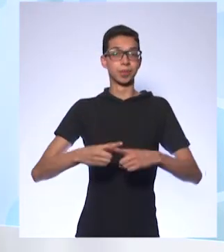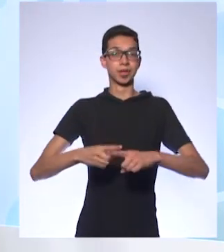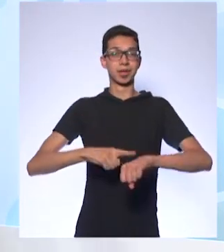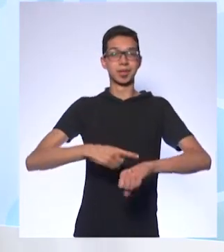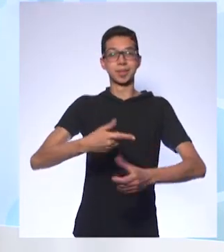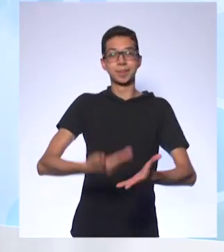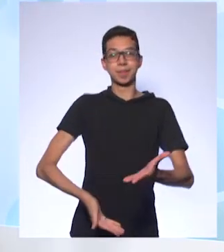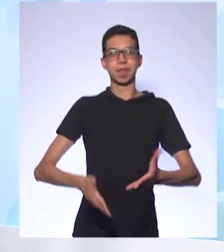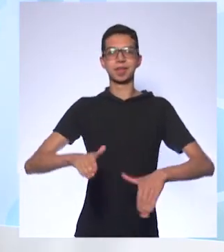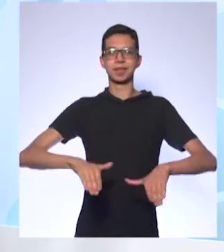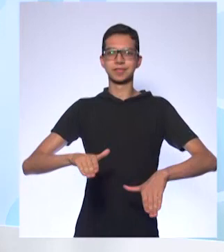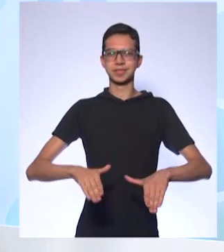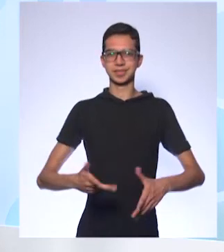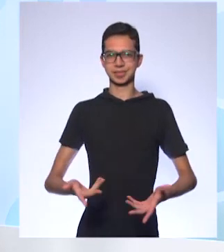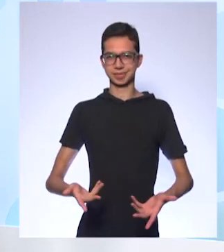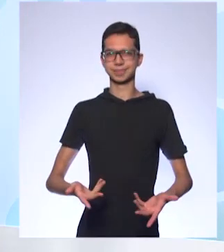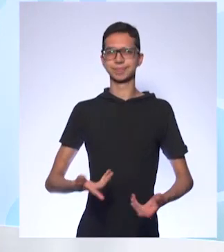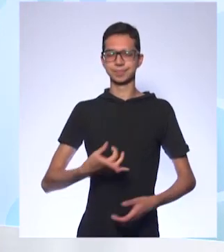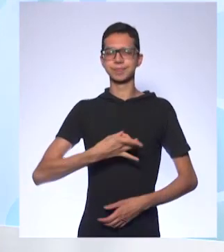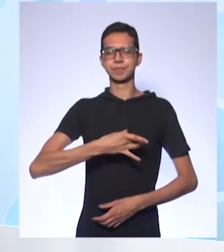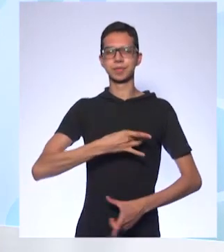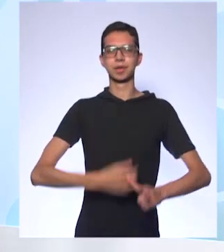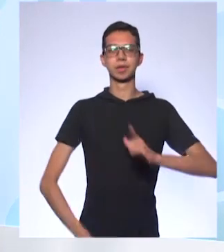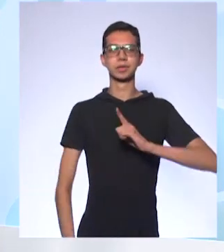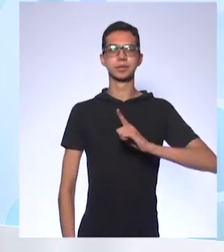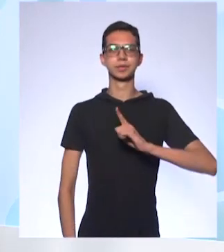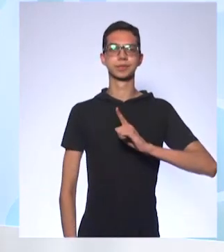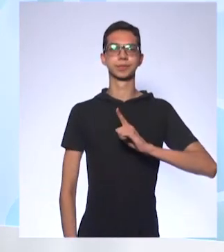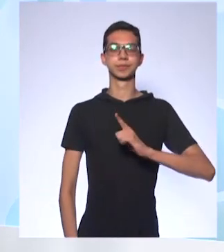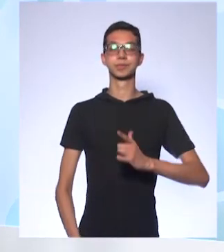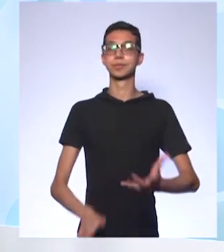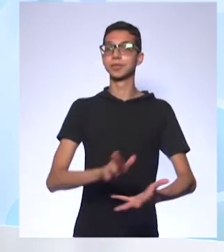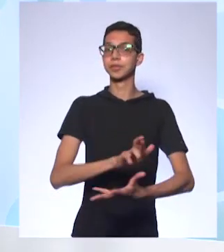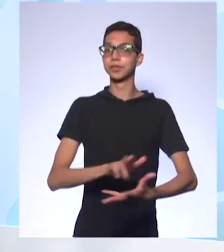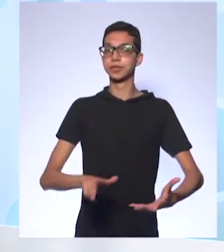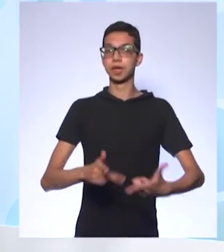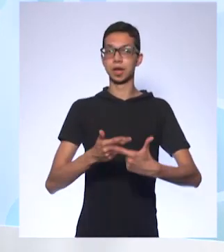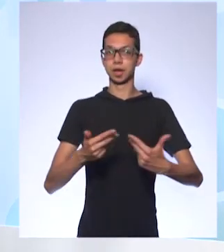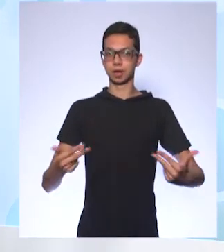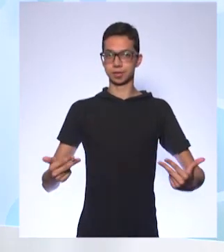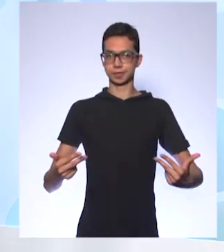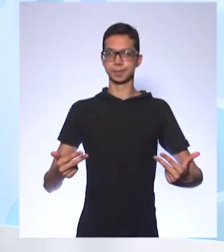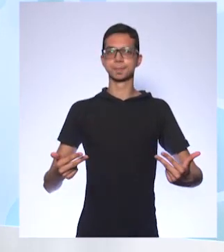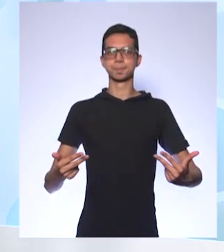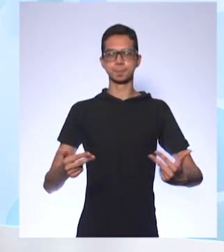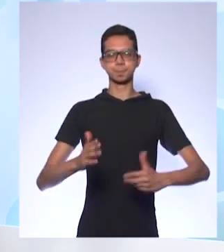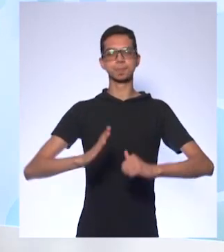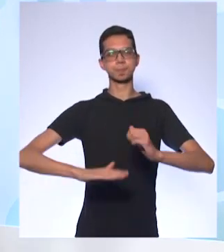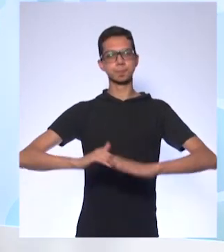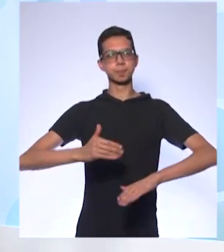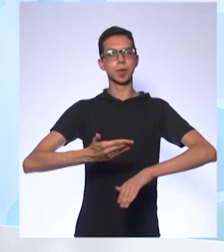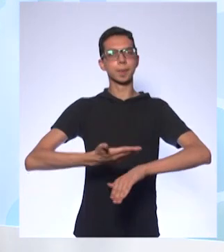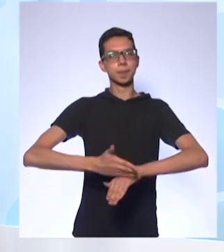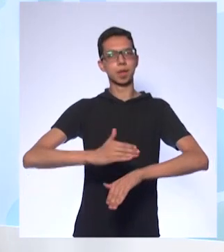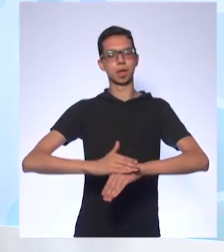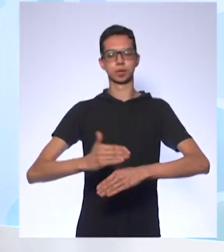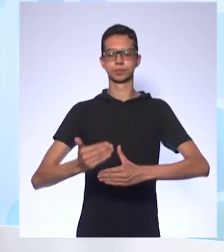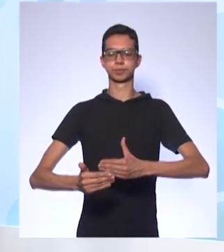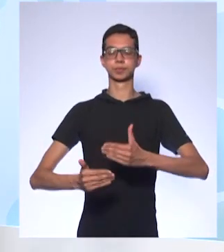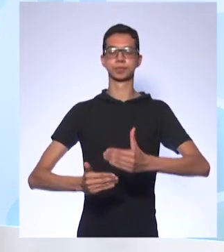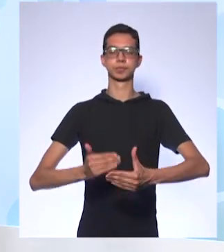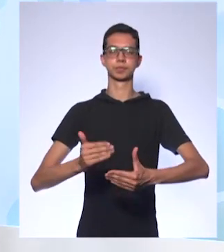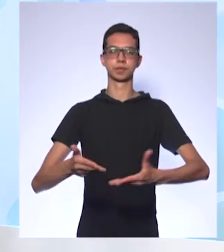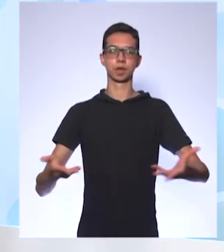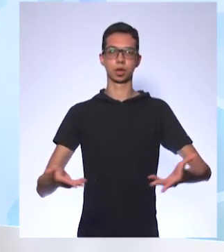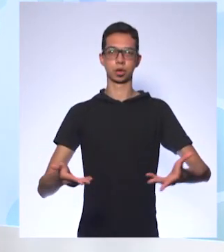relógio caia no chão. Enfim, uma série de práticas, né, que ele tem. Só para terminar,